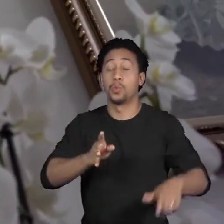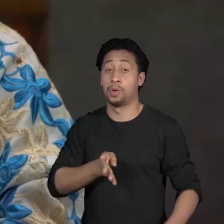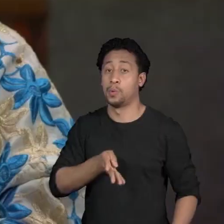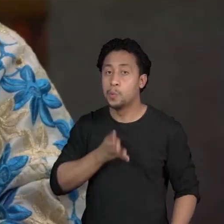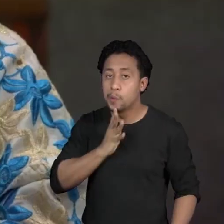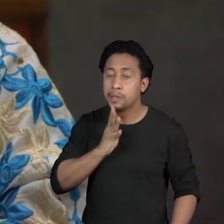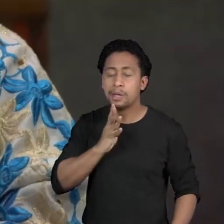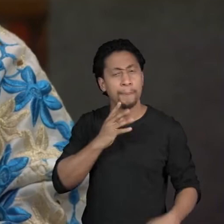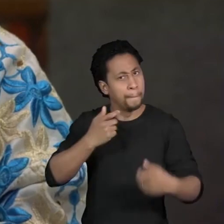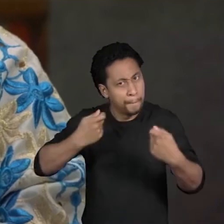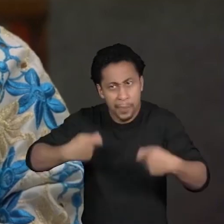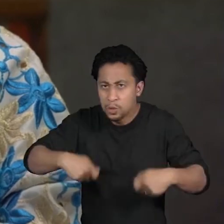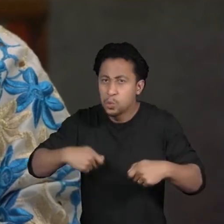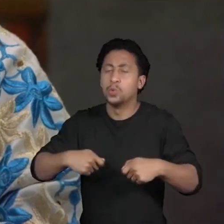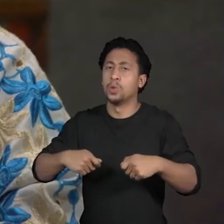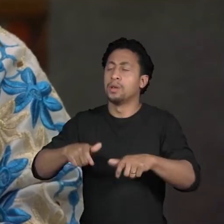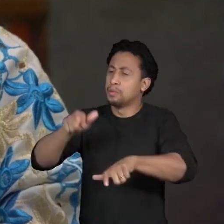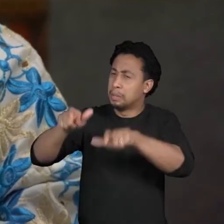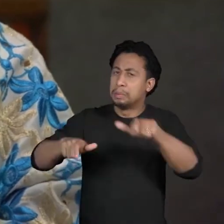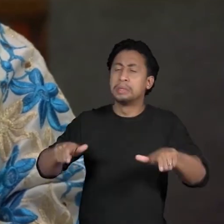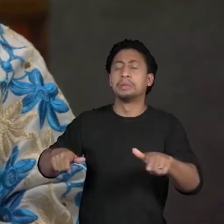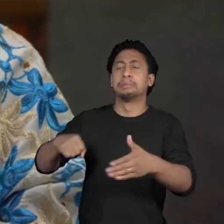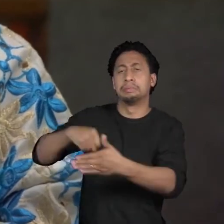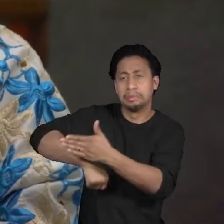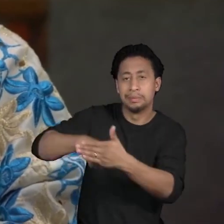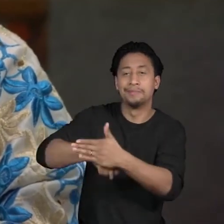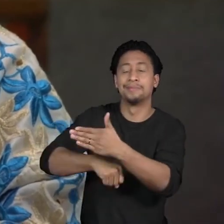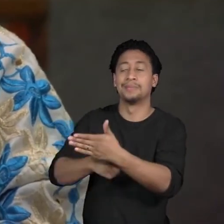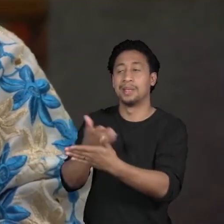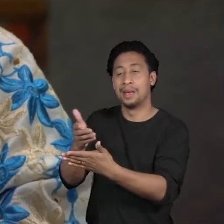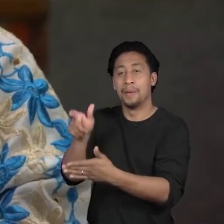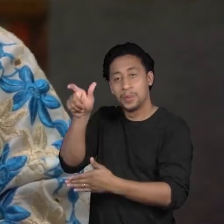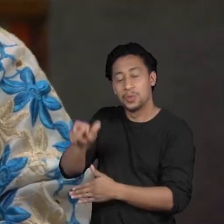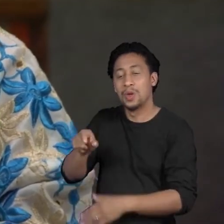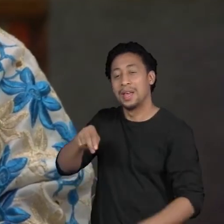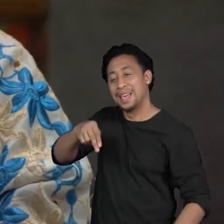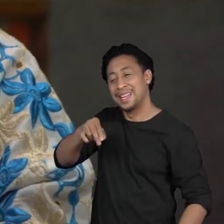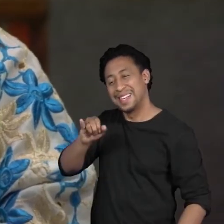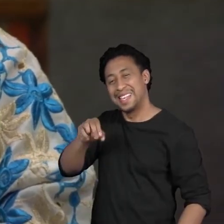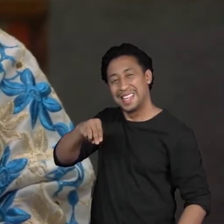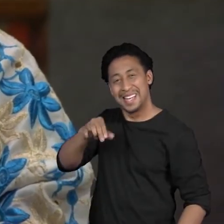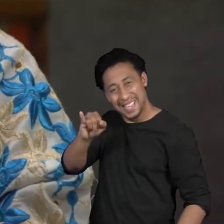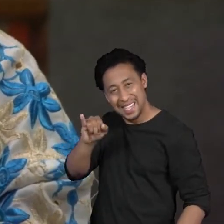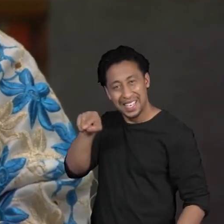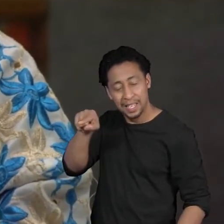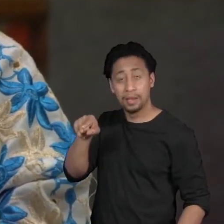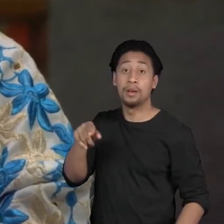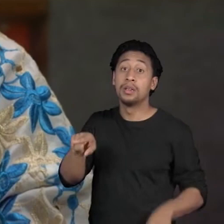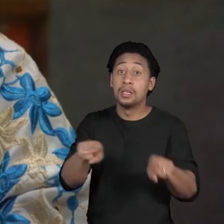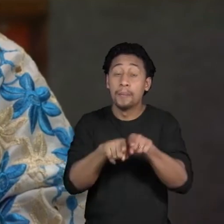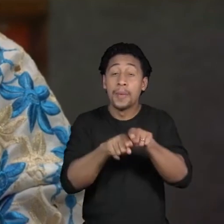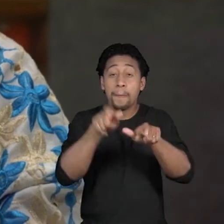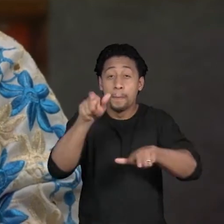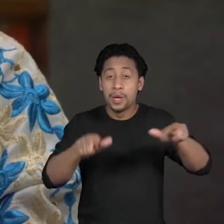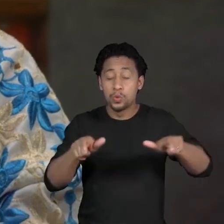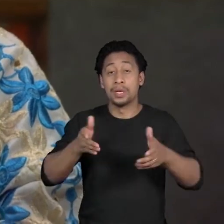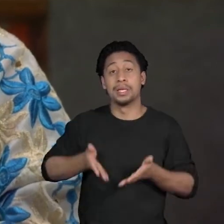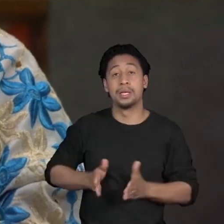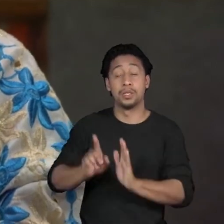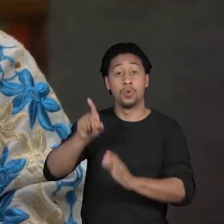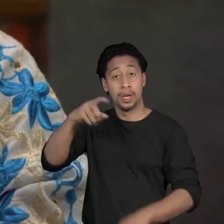africanas, é até mais antiga que o cristianismo. Porém, para ser